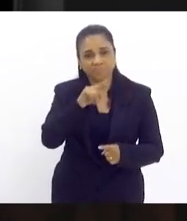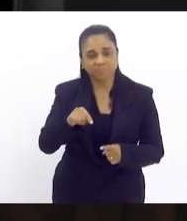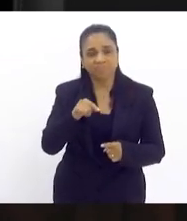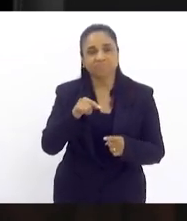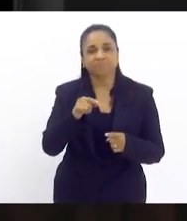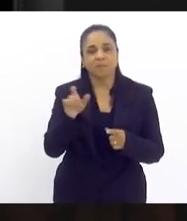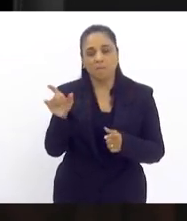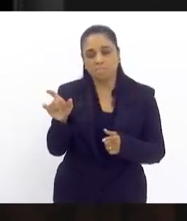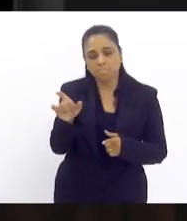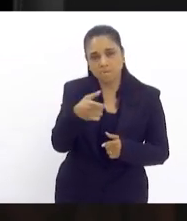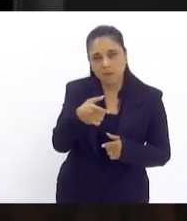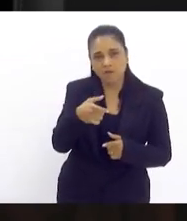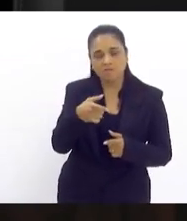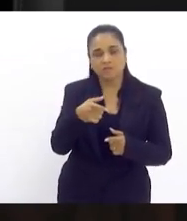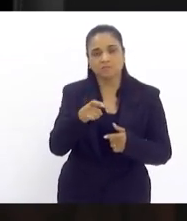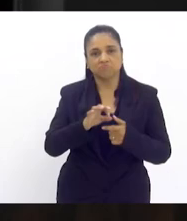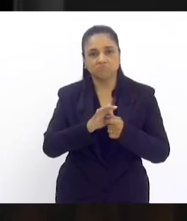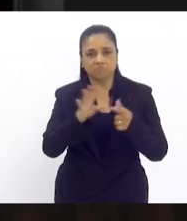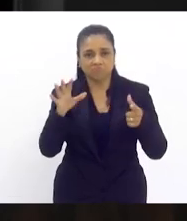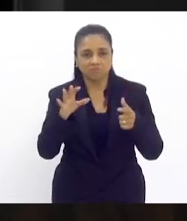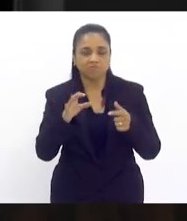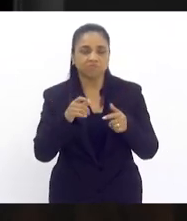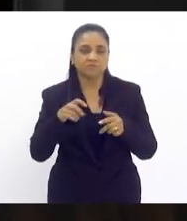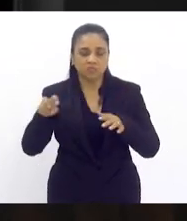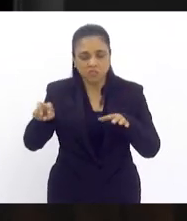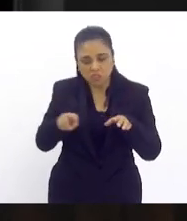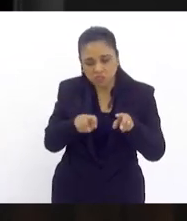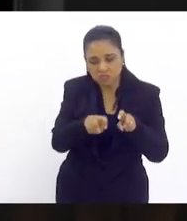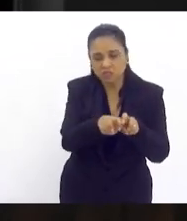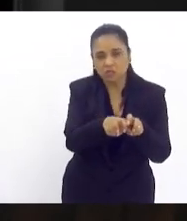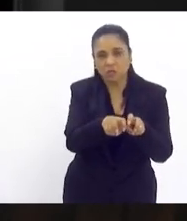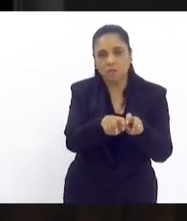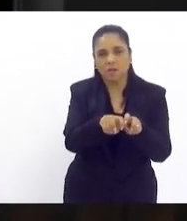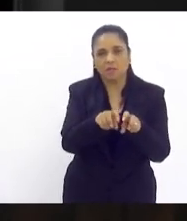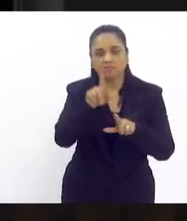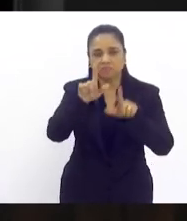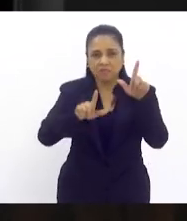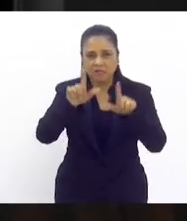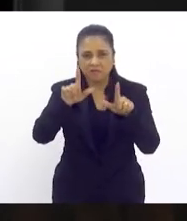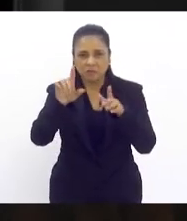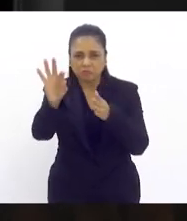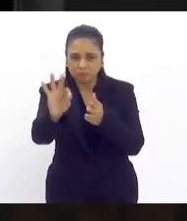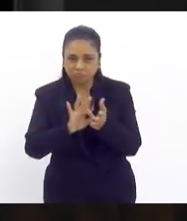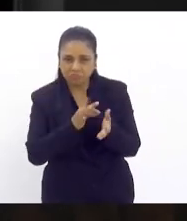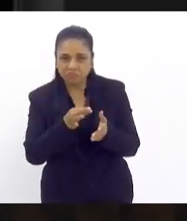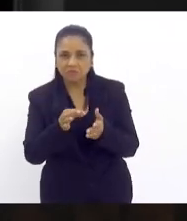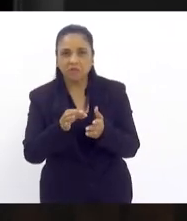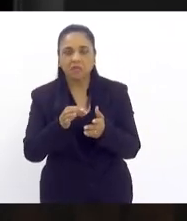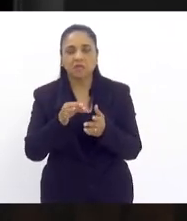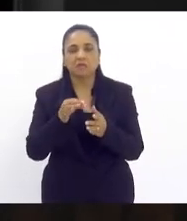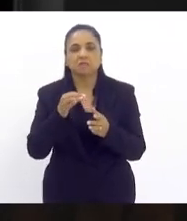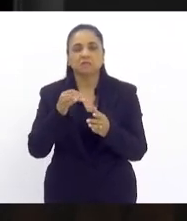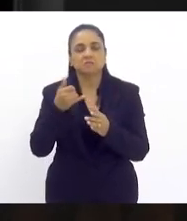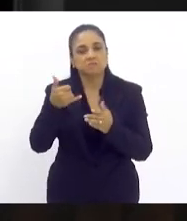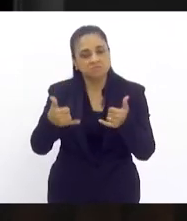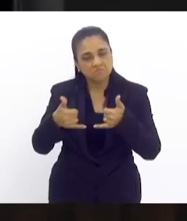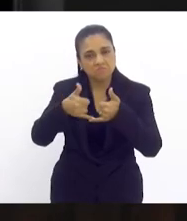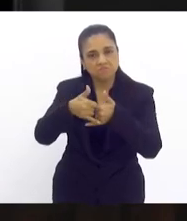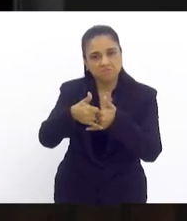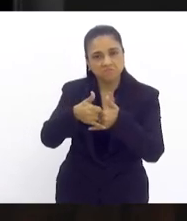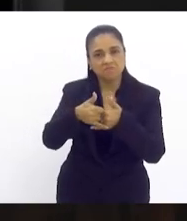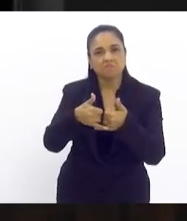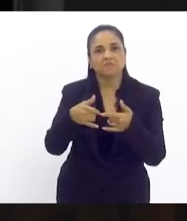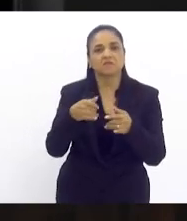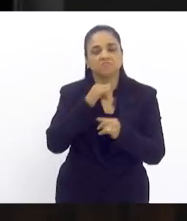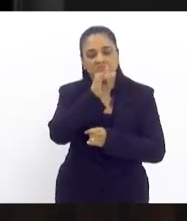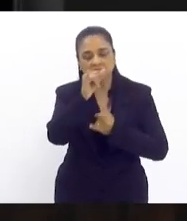passe livre em pedágios e estacionamentos, de televisão por assinatura, de telefonia móvel e de serviços de internet